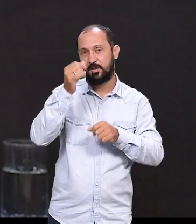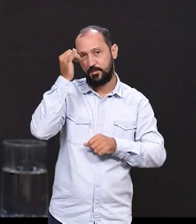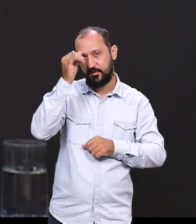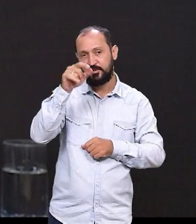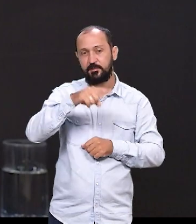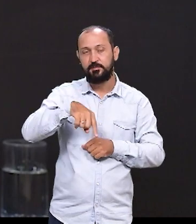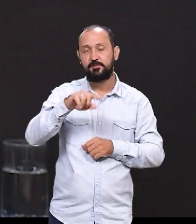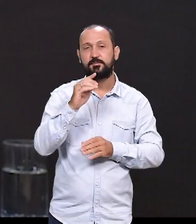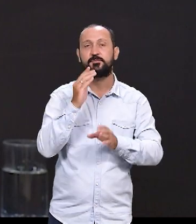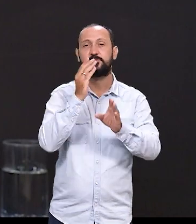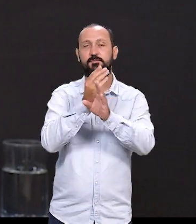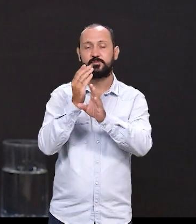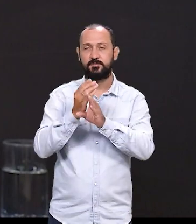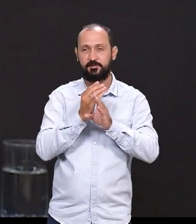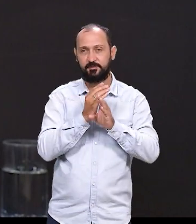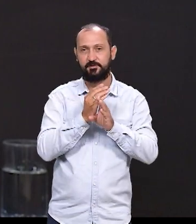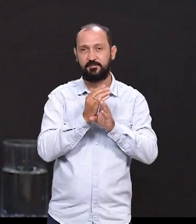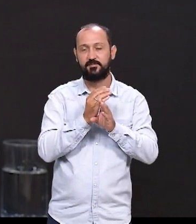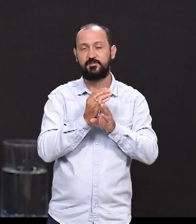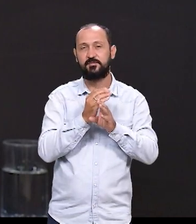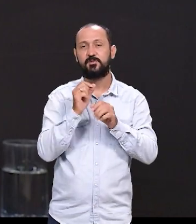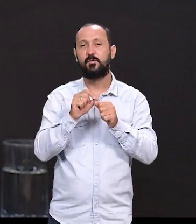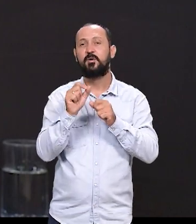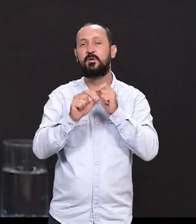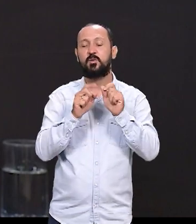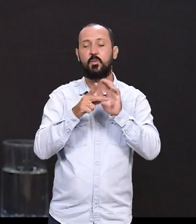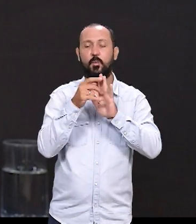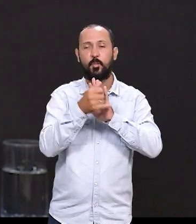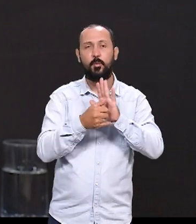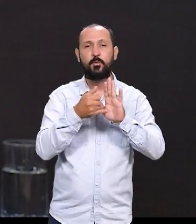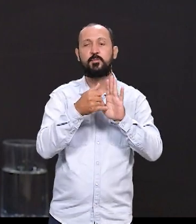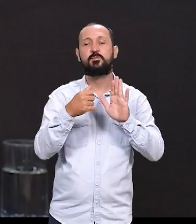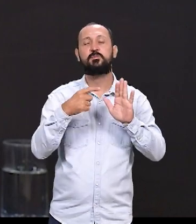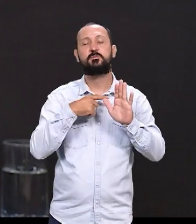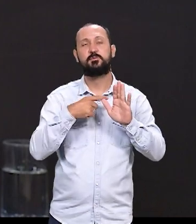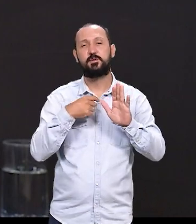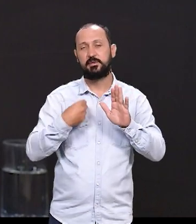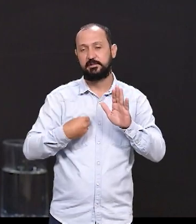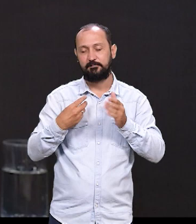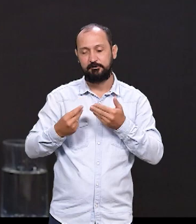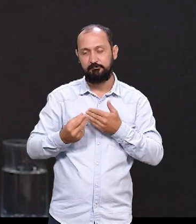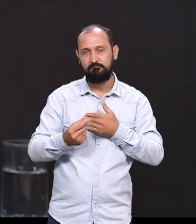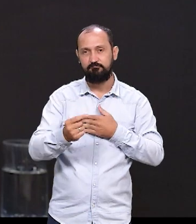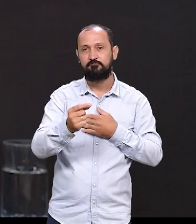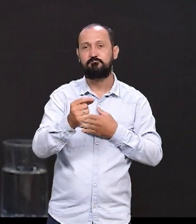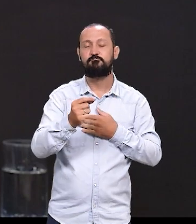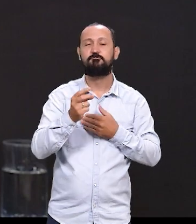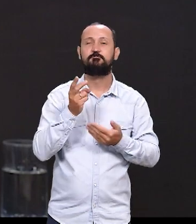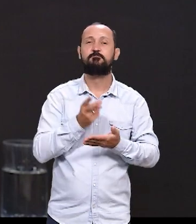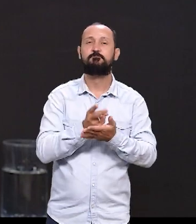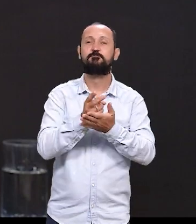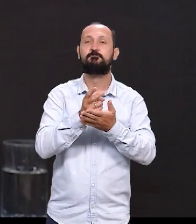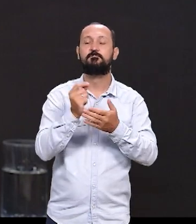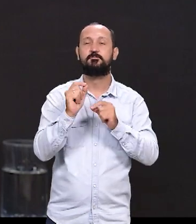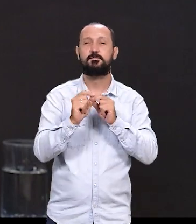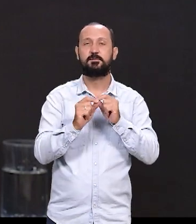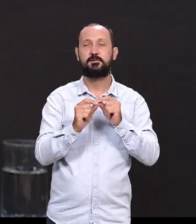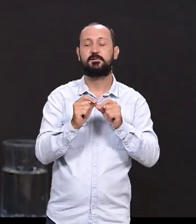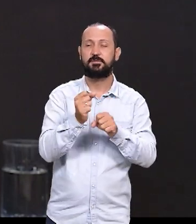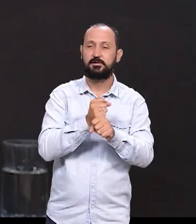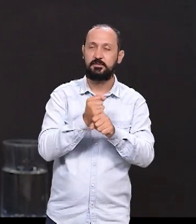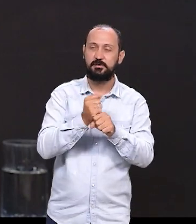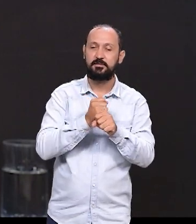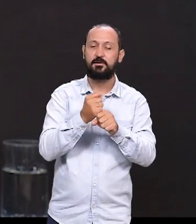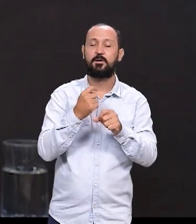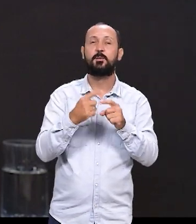levar a prevenção e detectar precocemente os tumores faz com que o projeto tenha essa essa vida longa toda né e Que ele continue caminhando por